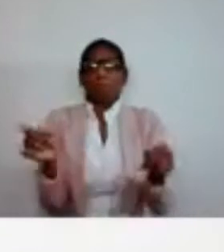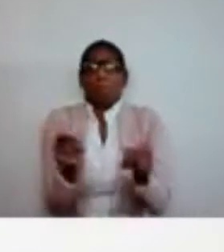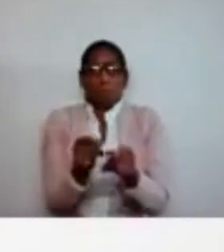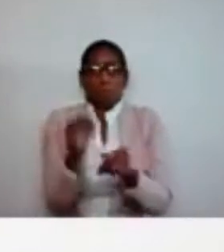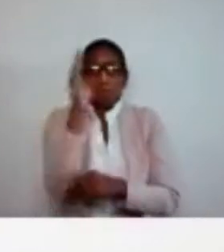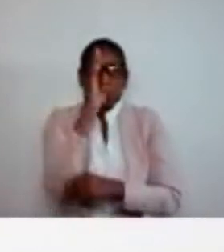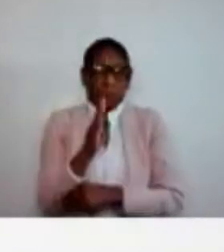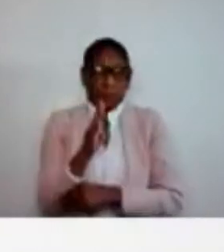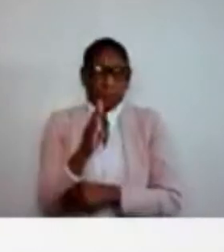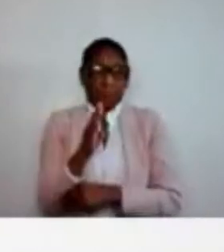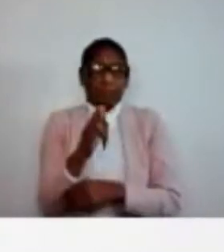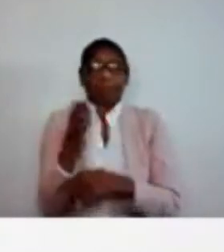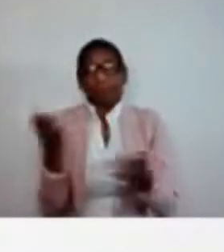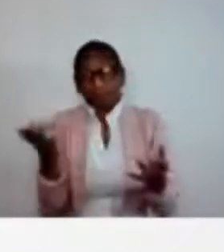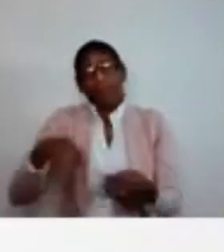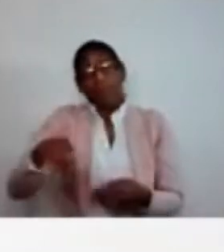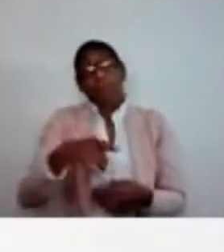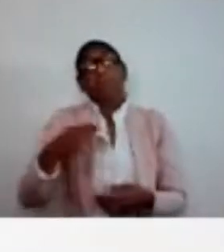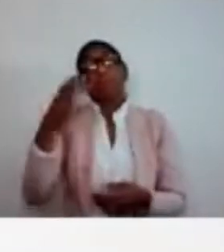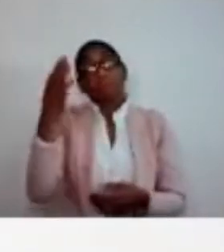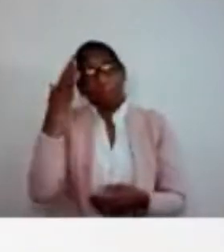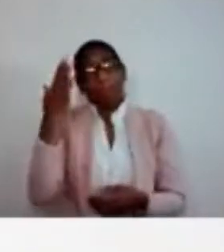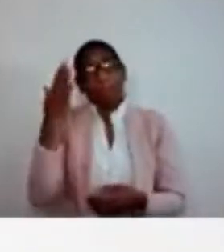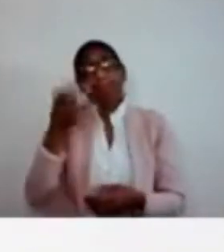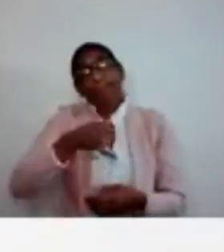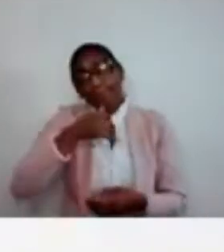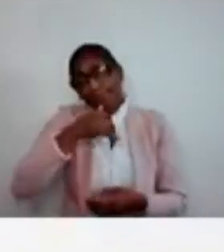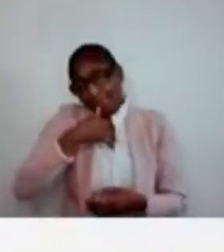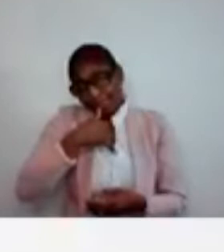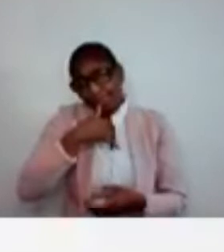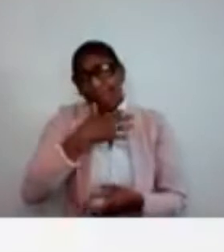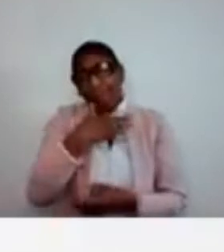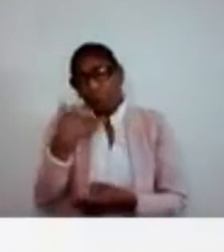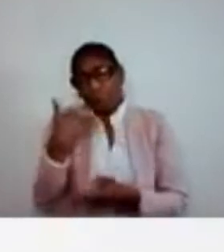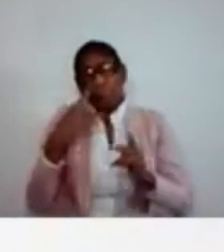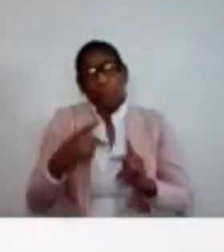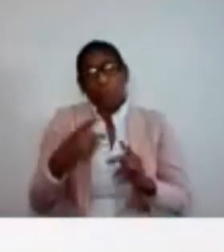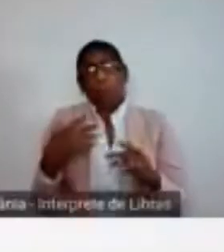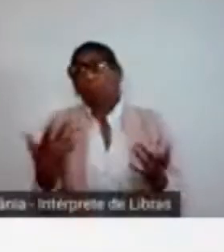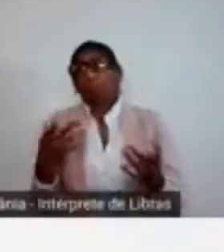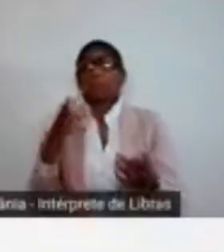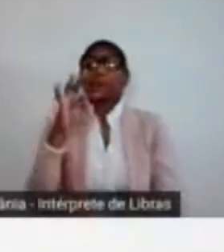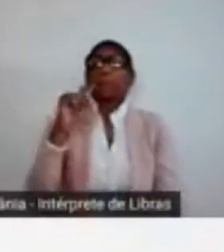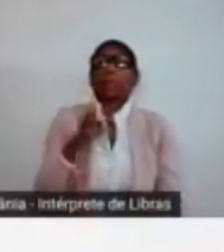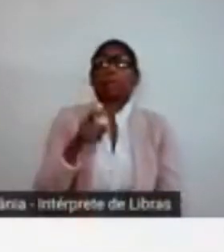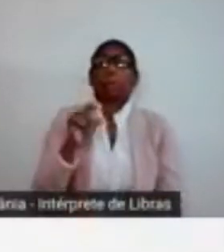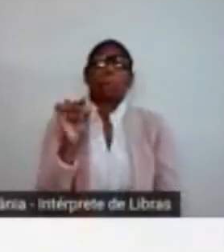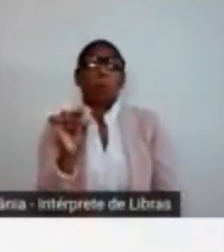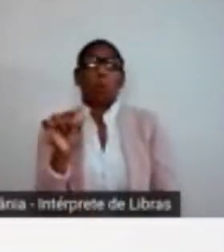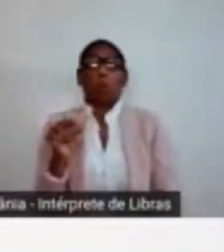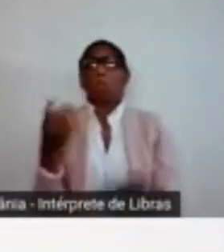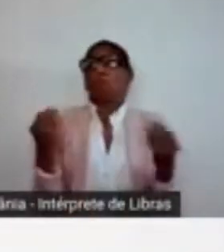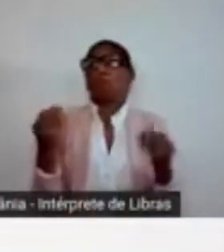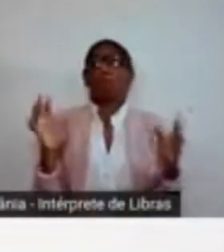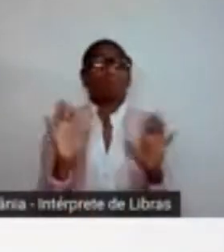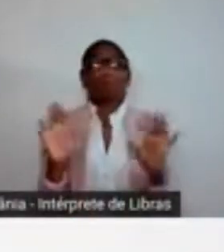para aqueles que perderam alguém querido, não interessa se é taxa baixa ou não de mortalidade